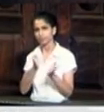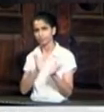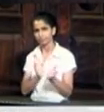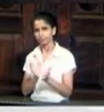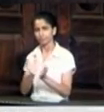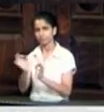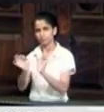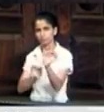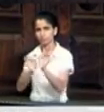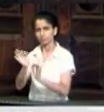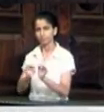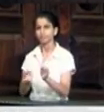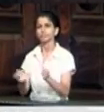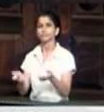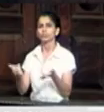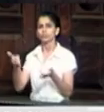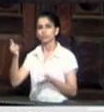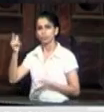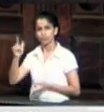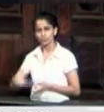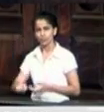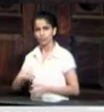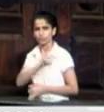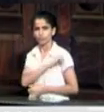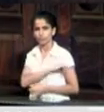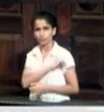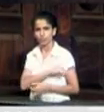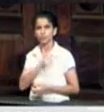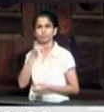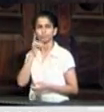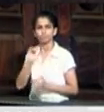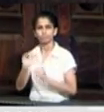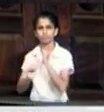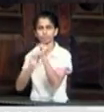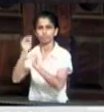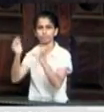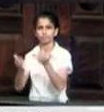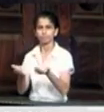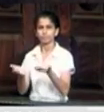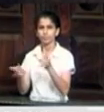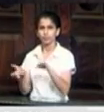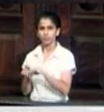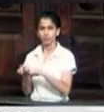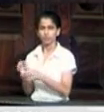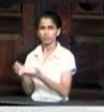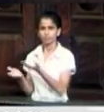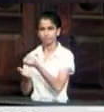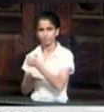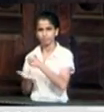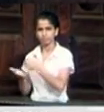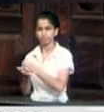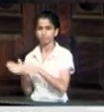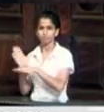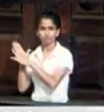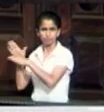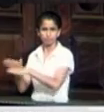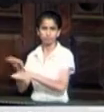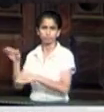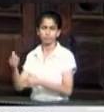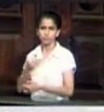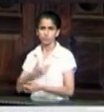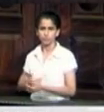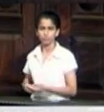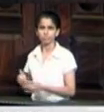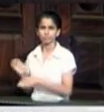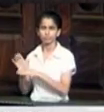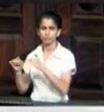um projeto de recuperação para o Estado. E esses poderes dar sustentação política a esse projeto. Porque quando